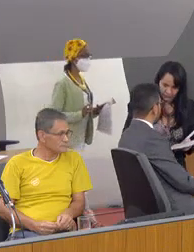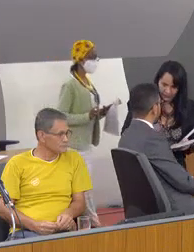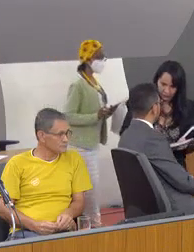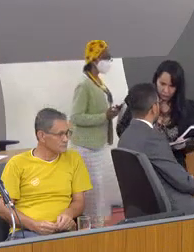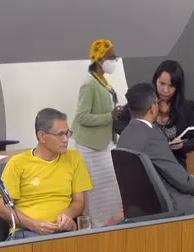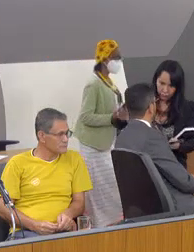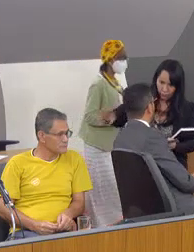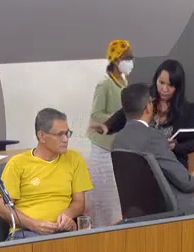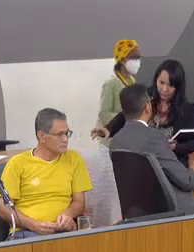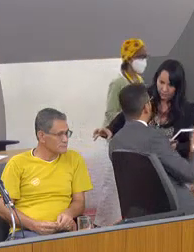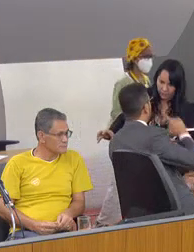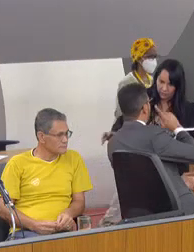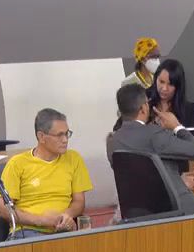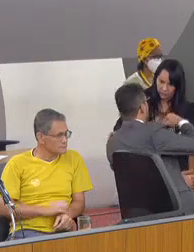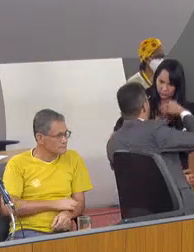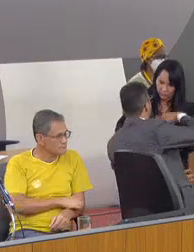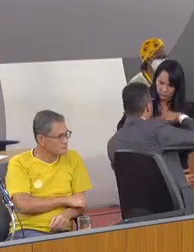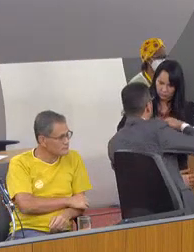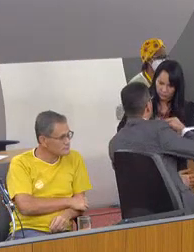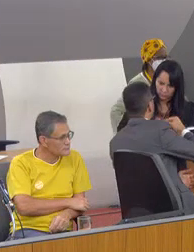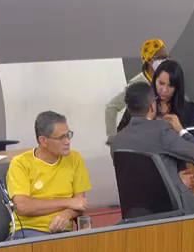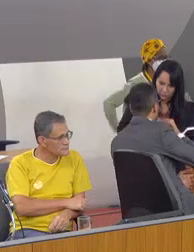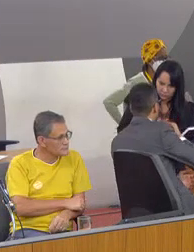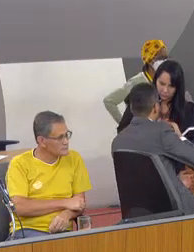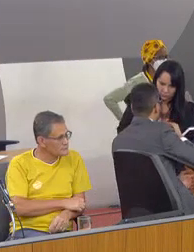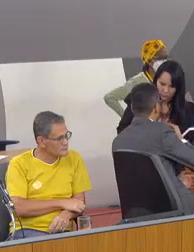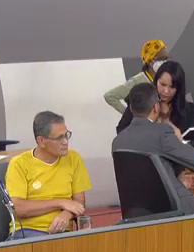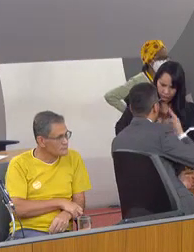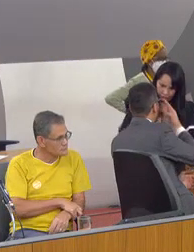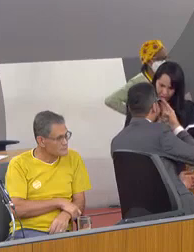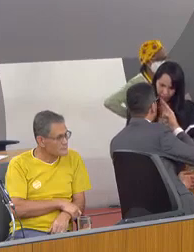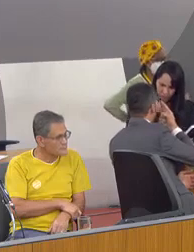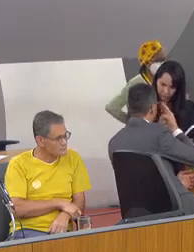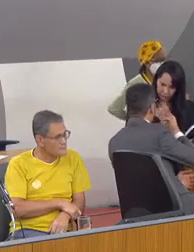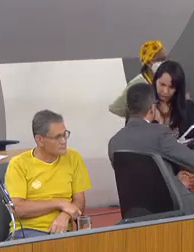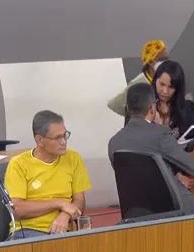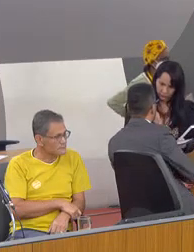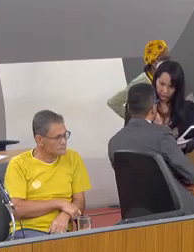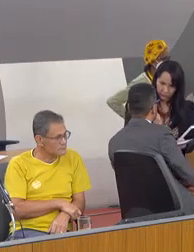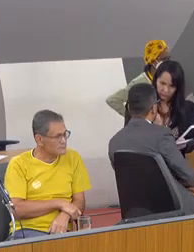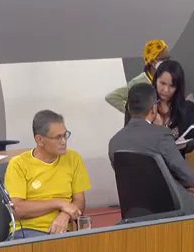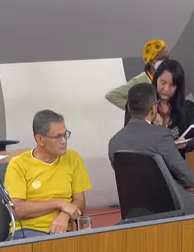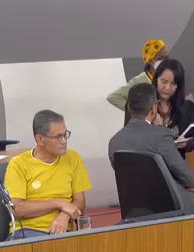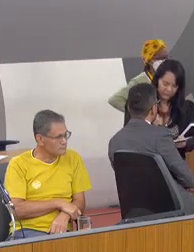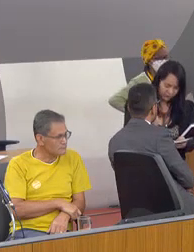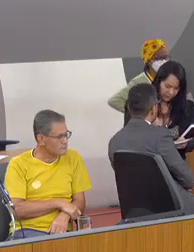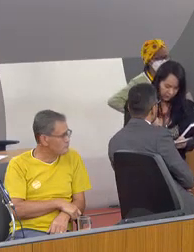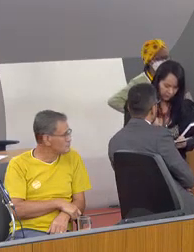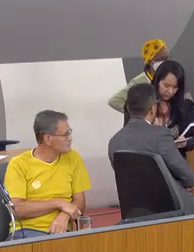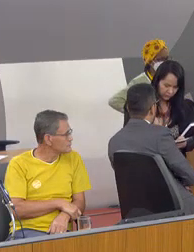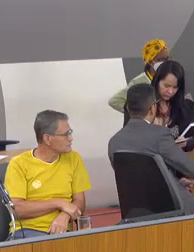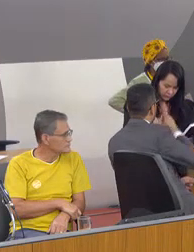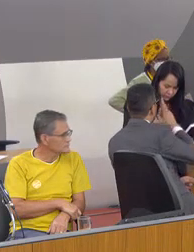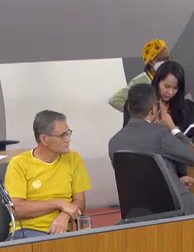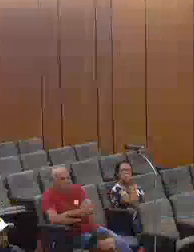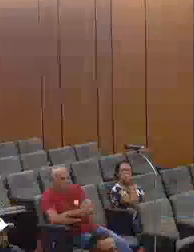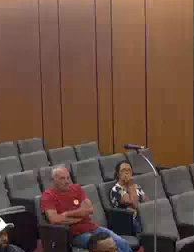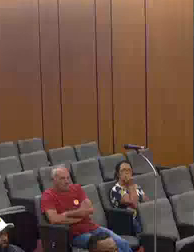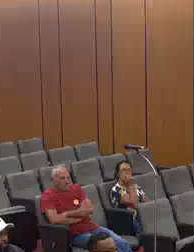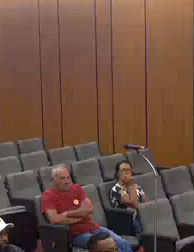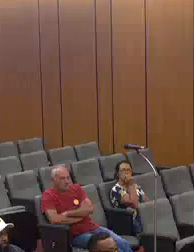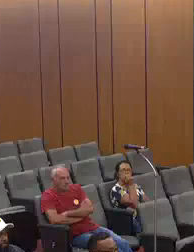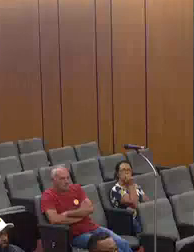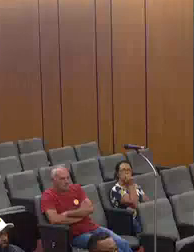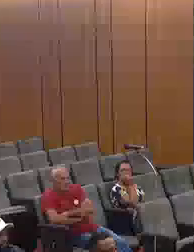que é não é a senhora Tá bem tá bem tá bem Estamos garantindo a fala de todos aqui